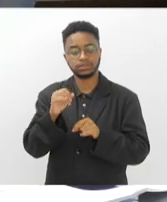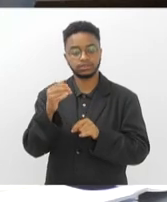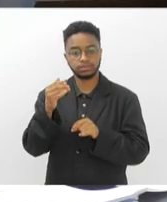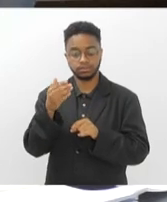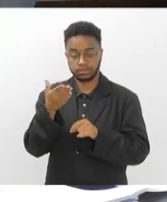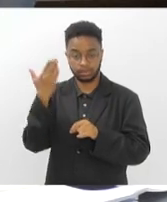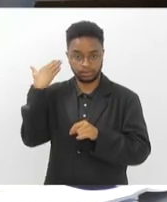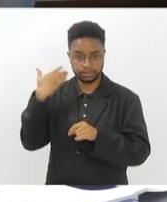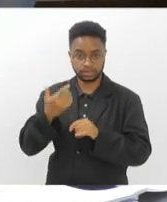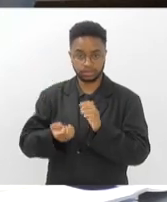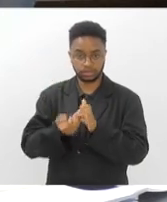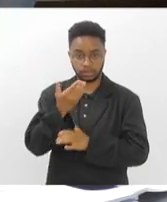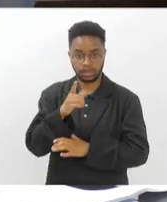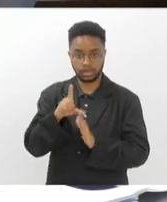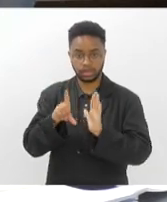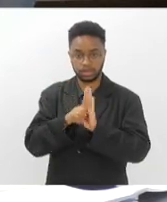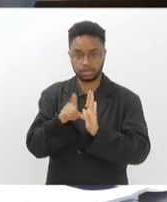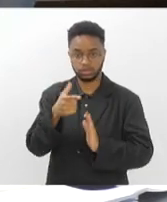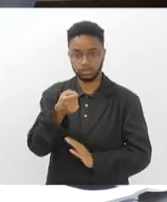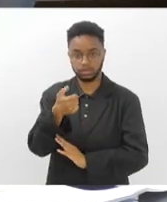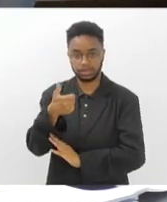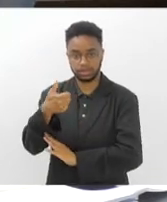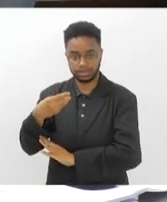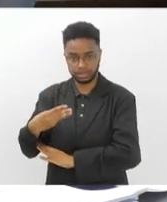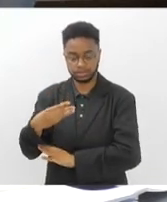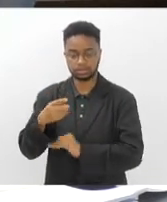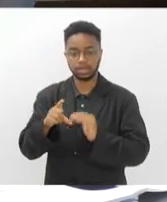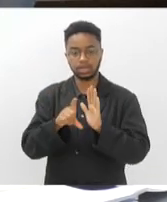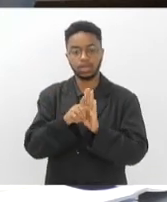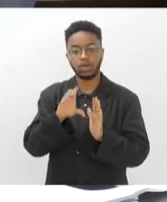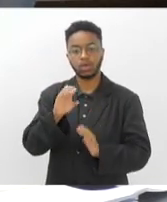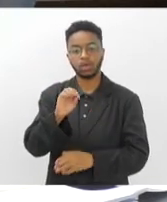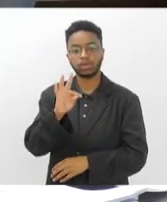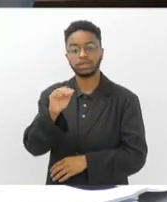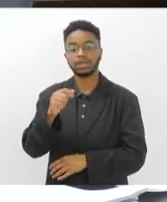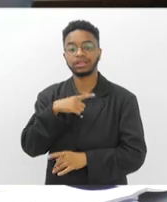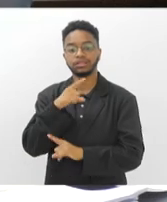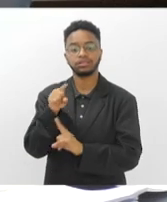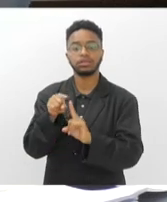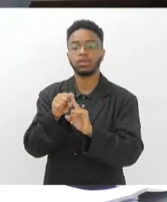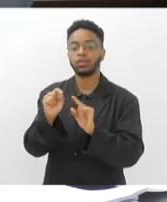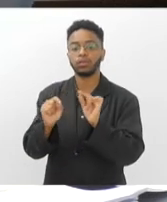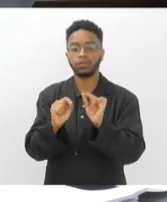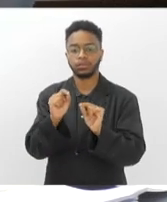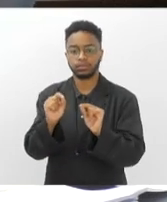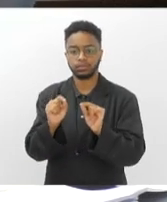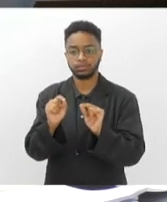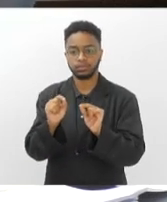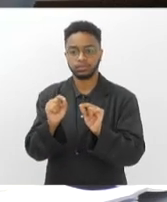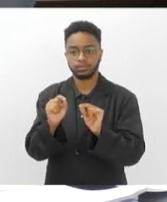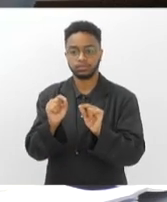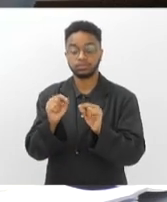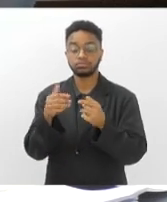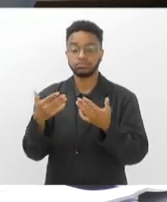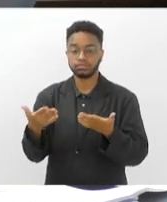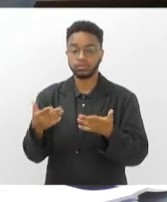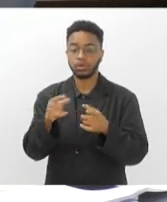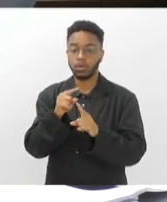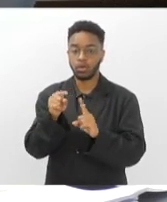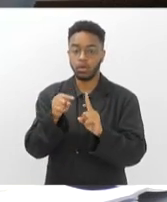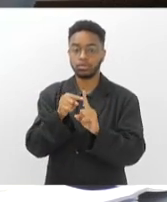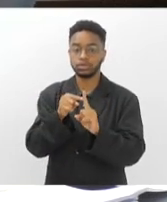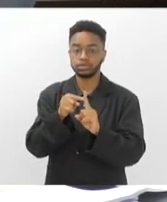em 2013, a lei da cota, ela teve um objetivo, né? E esse objetivo